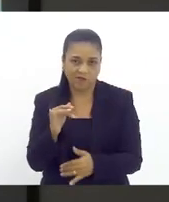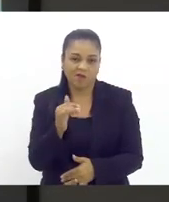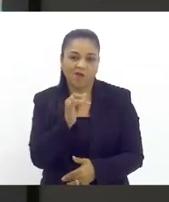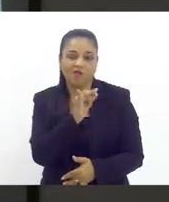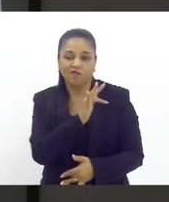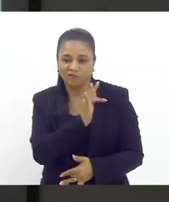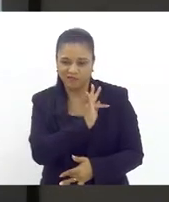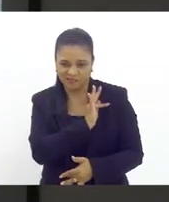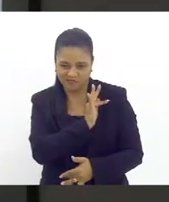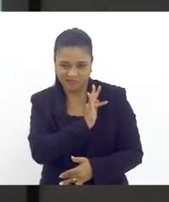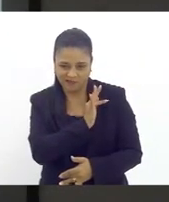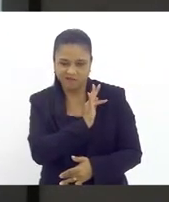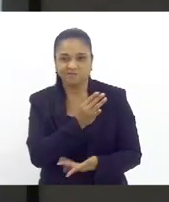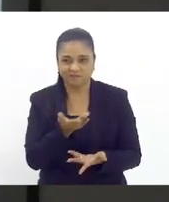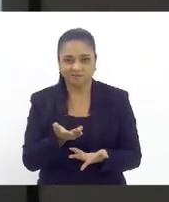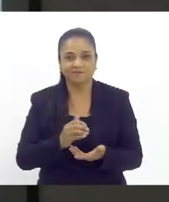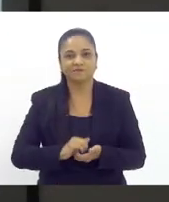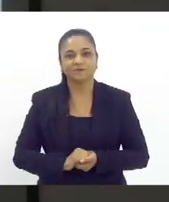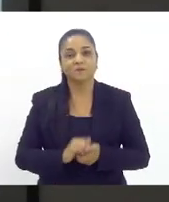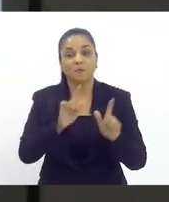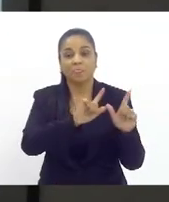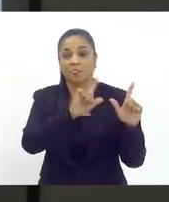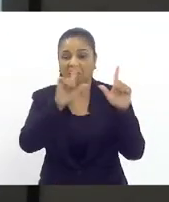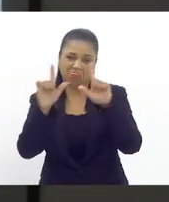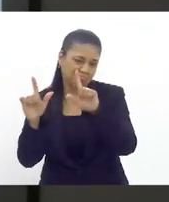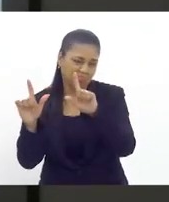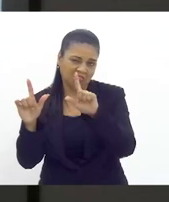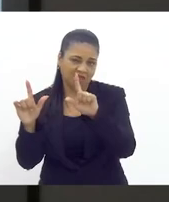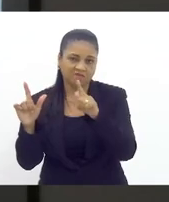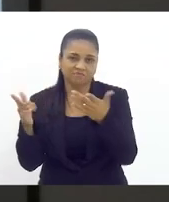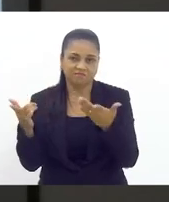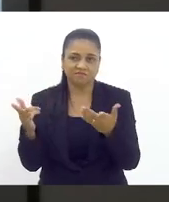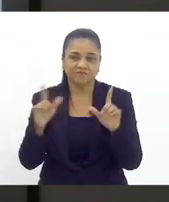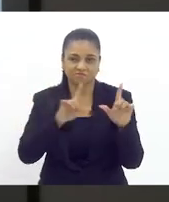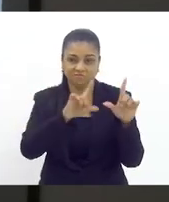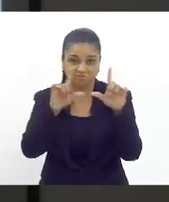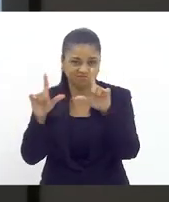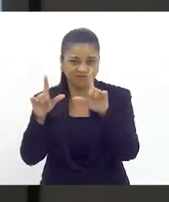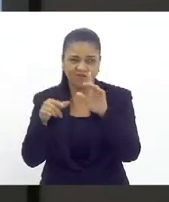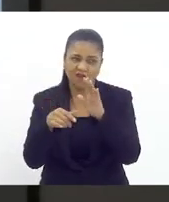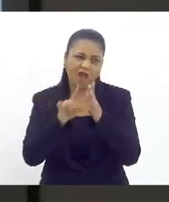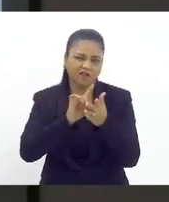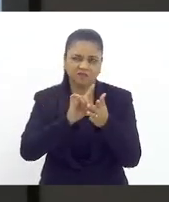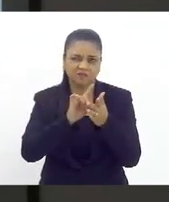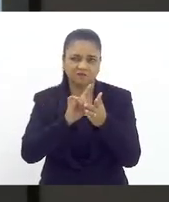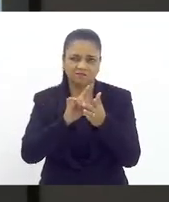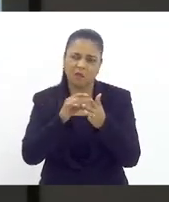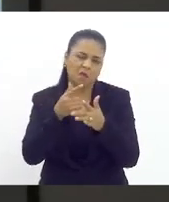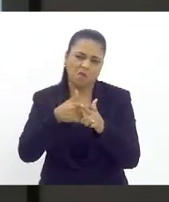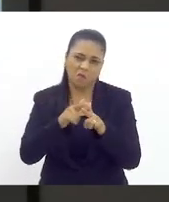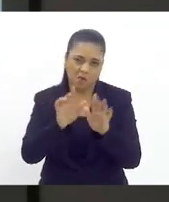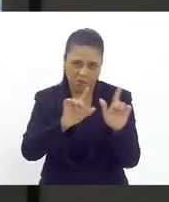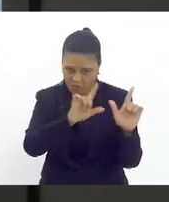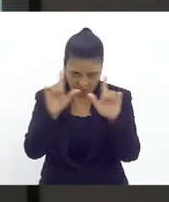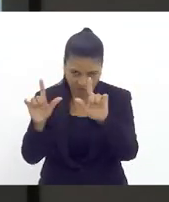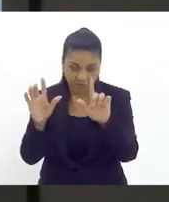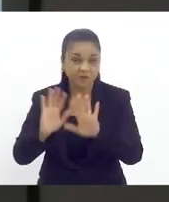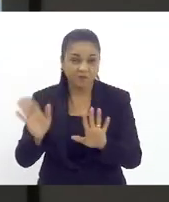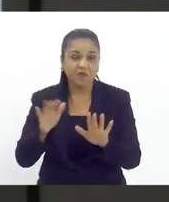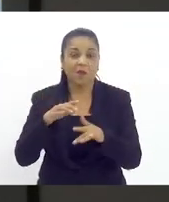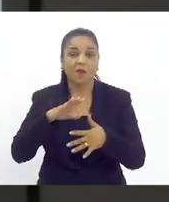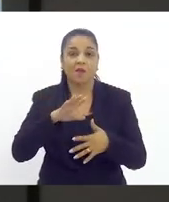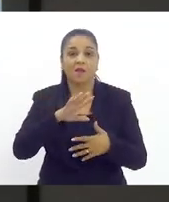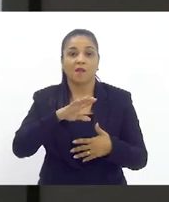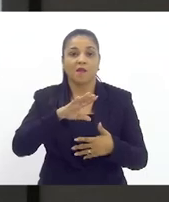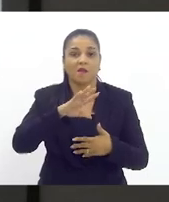pode passar por favor eu acho que tava na anterior mas não tem problema não Então esse é só um mapa